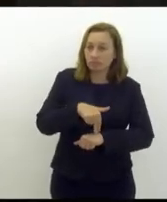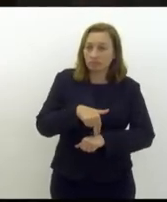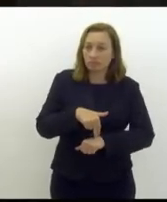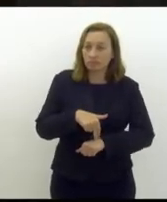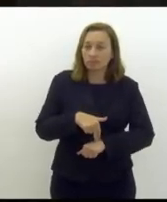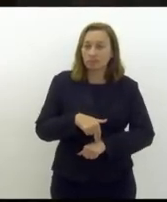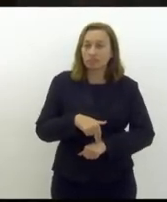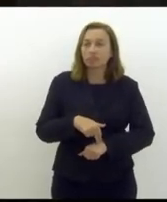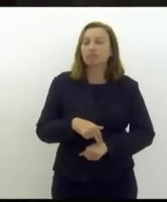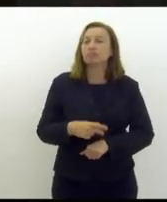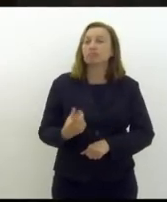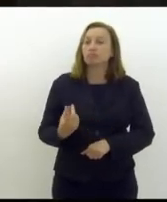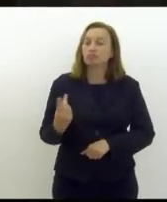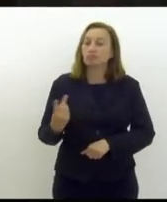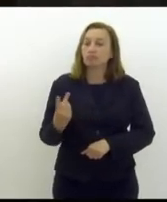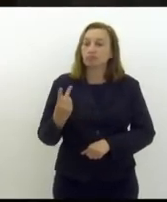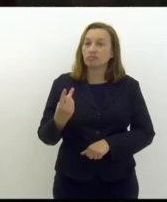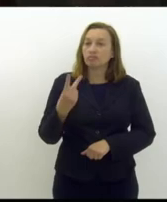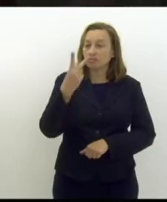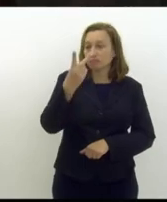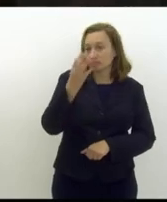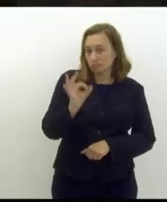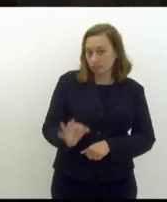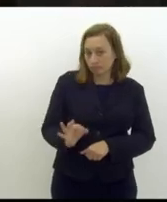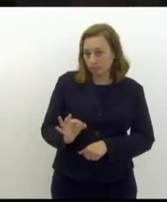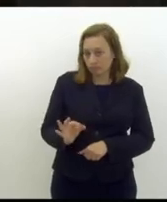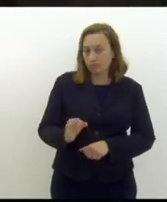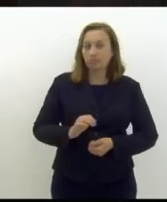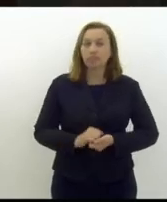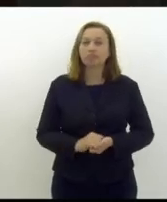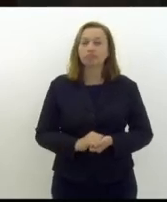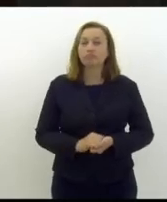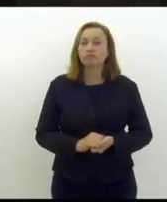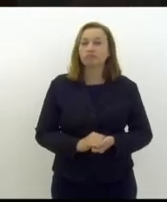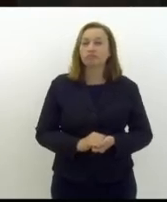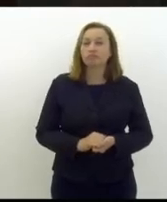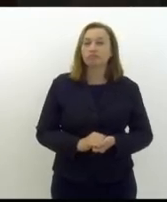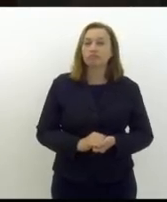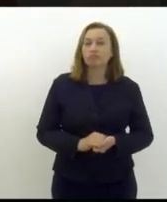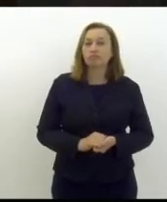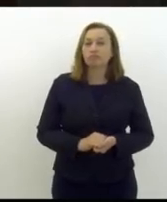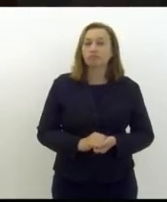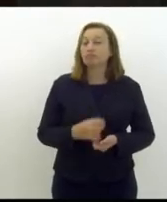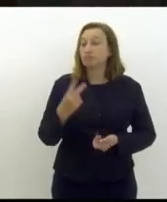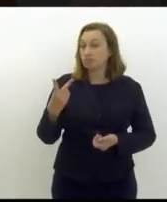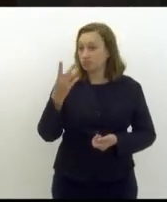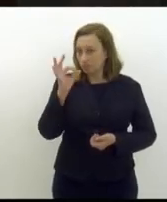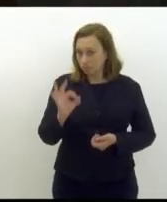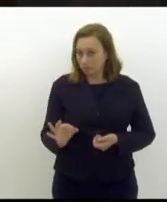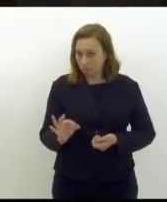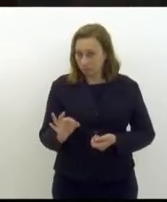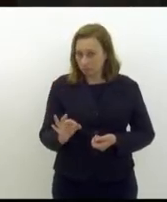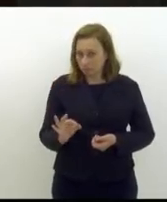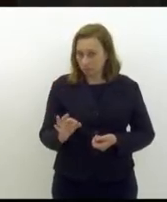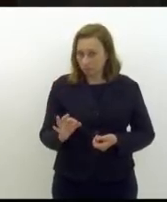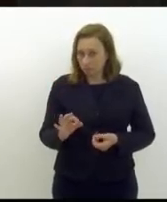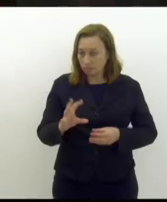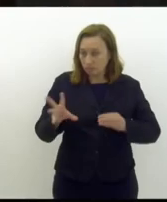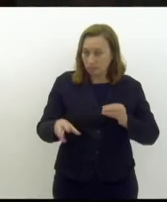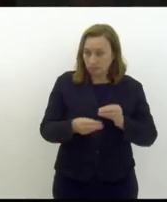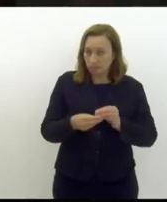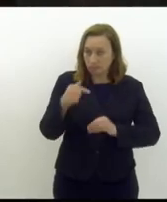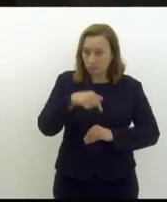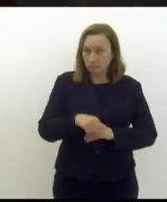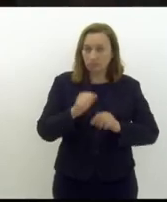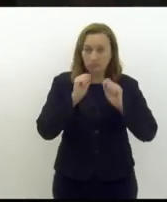2% da receita corrente líquida E se esses dois por cento fossem aplicados aqui